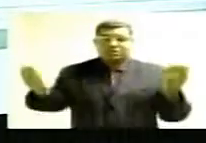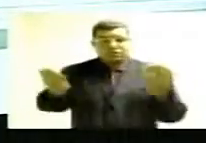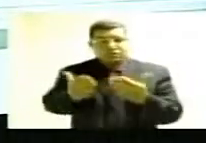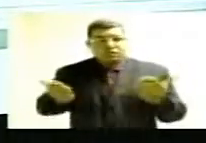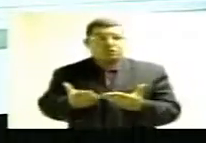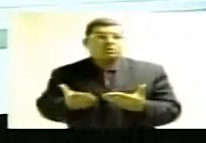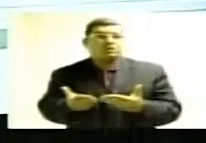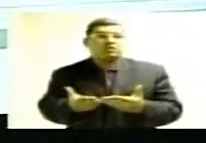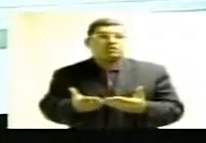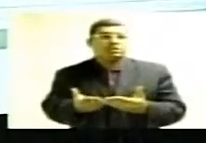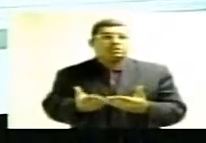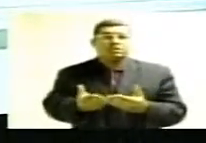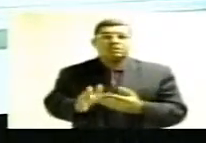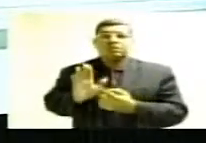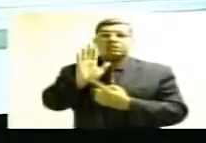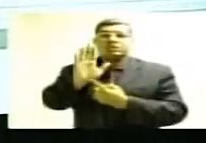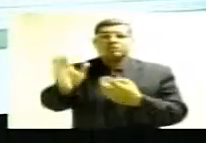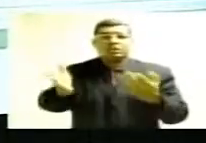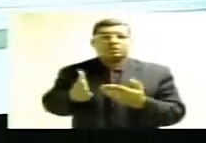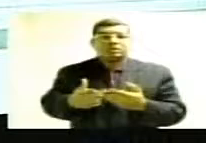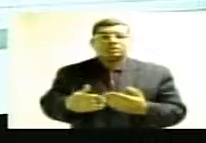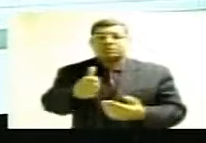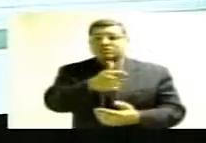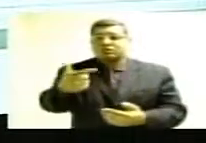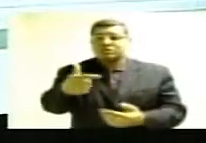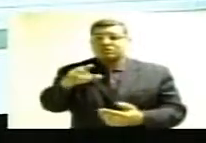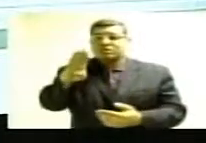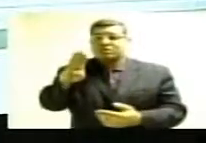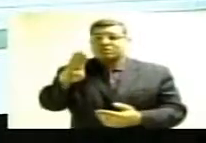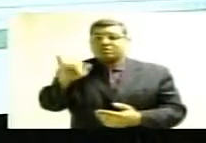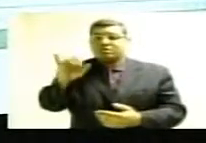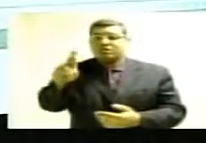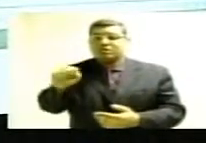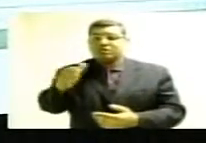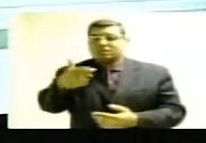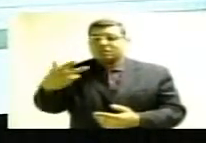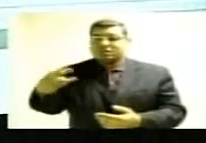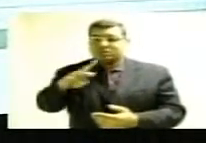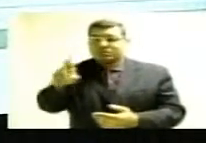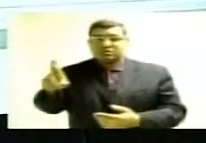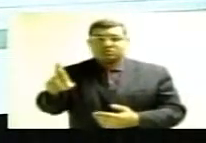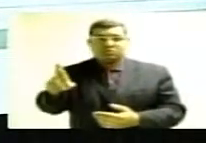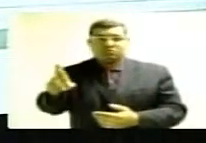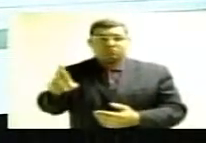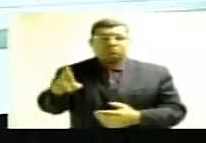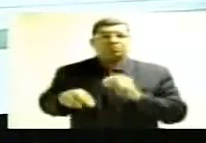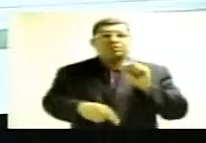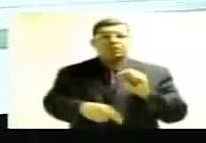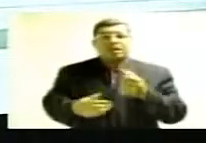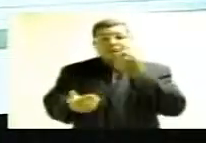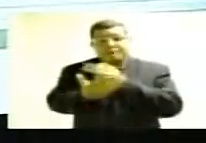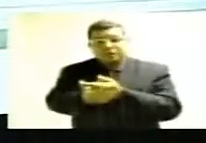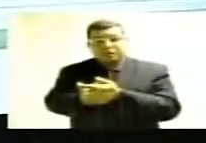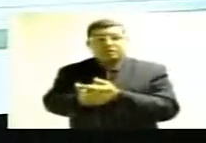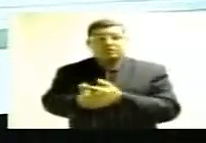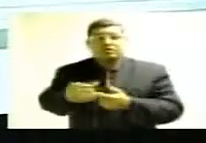hoje empenhou 12 bi 103 milhões e